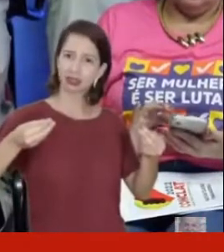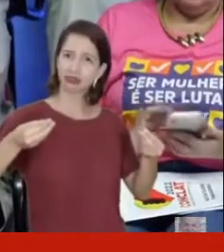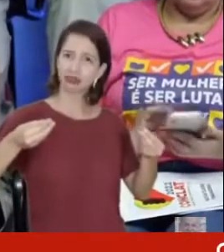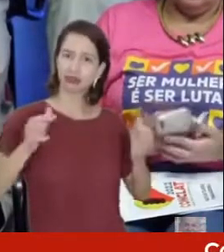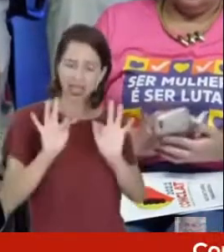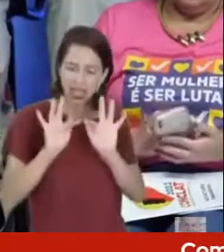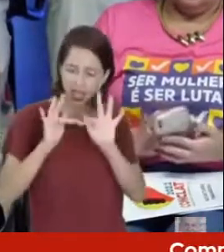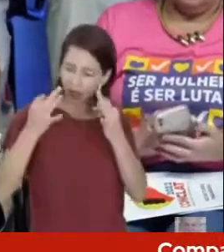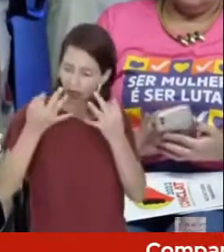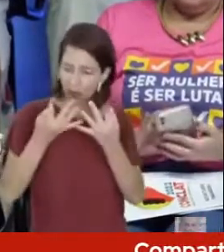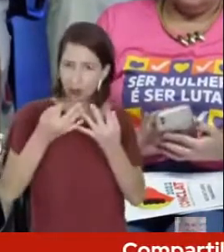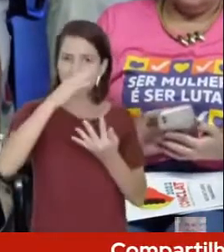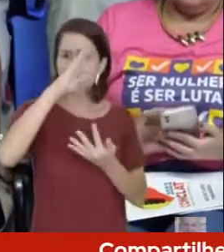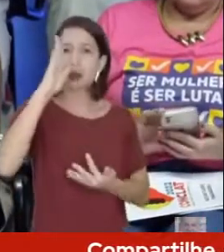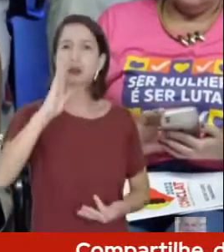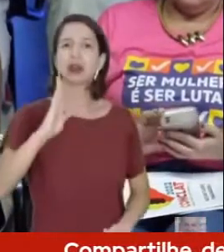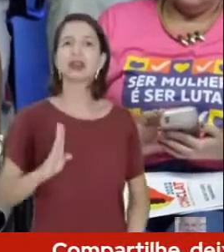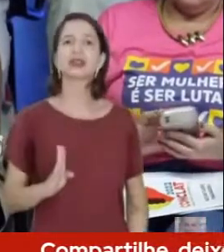da moralidade,